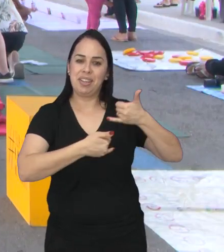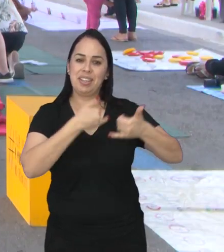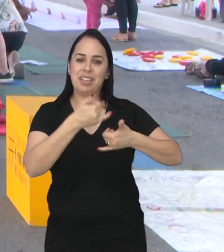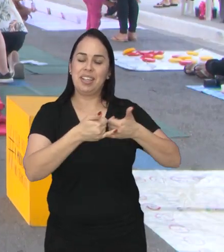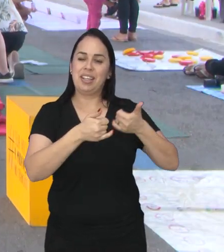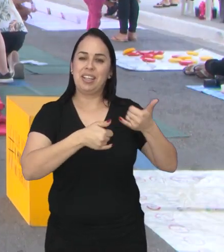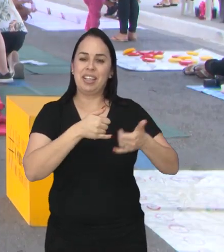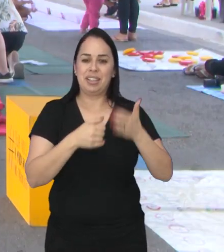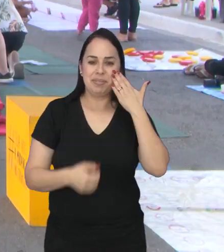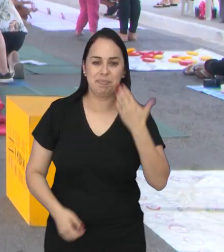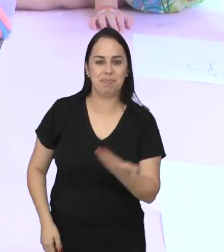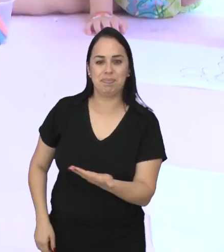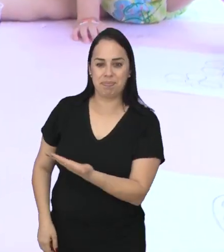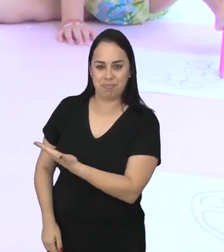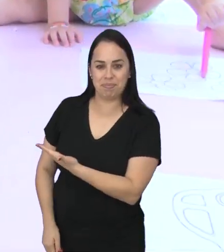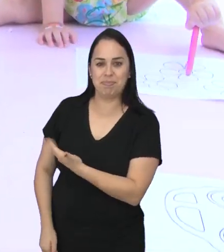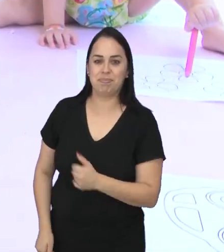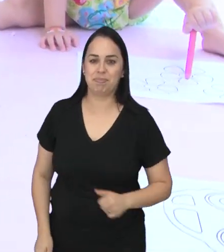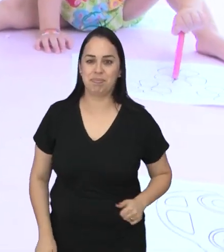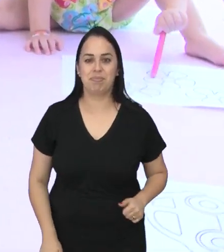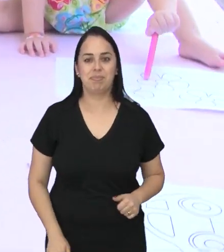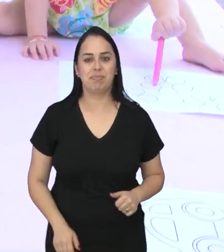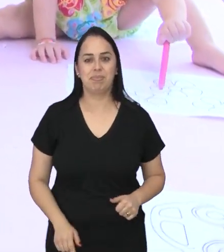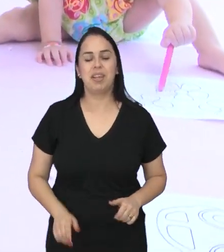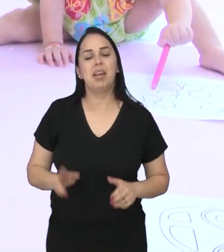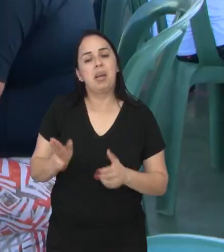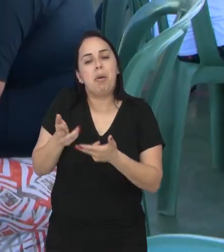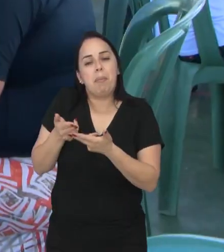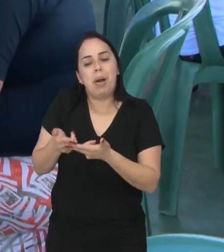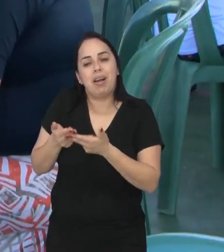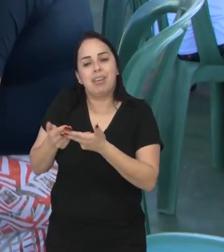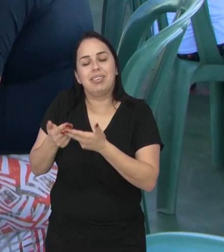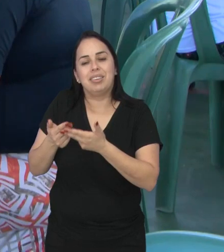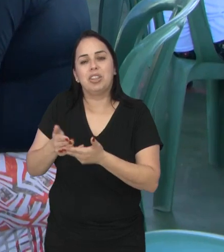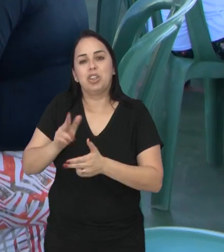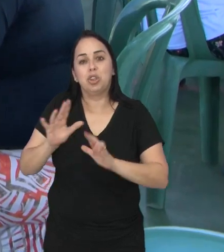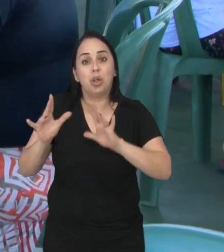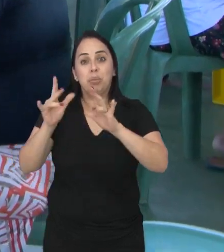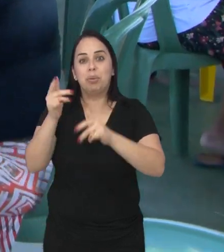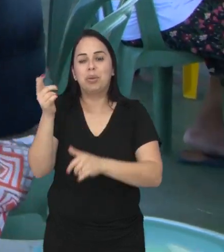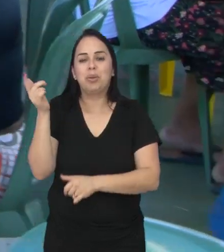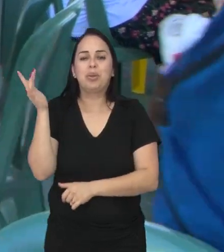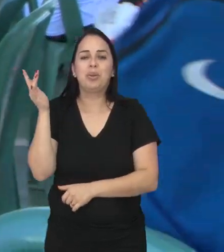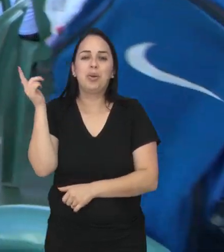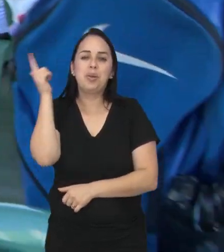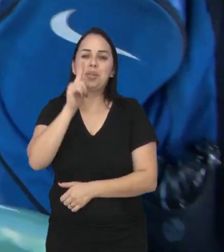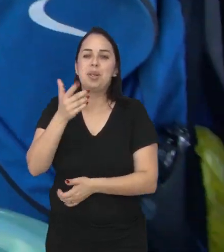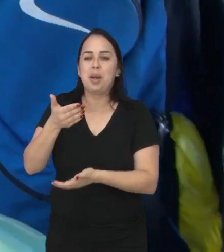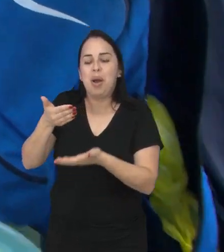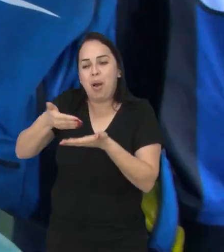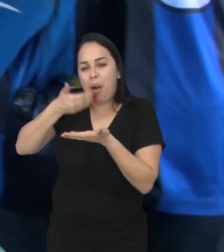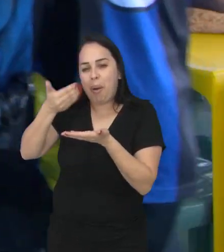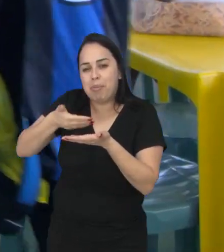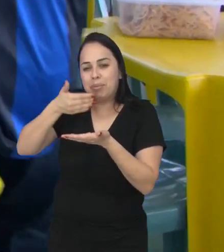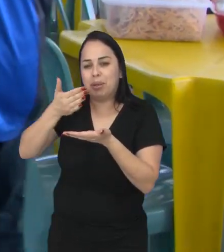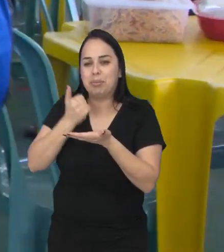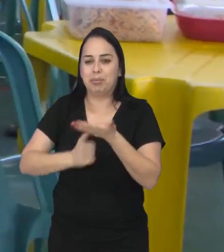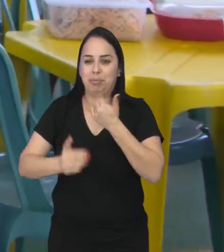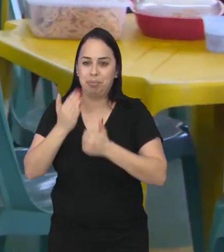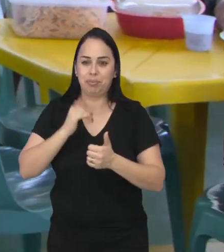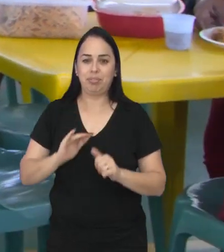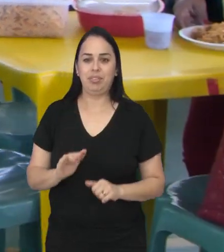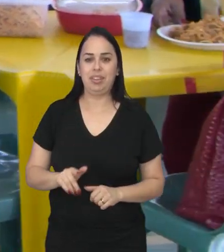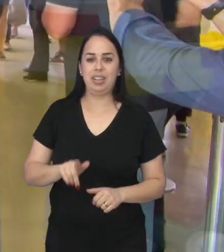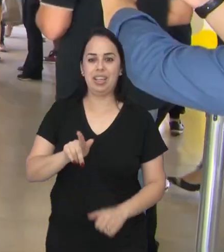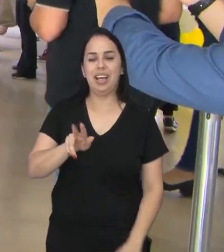aproveitava os brinquedinhos e atividades recreativas e com um pouquinho de paciência Deu para todo mundo se deliciar com